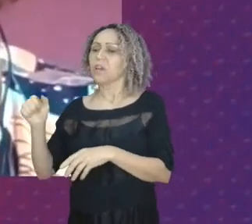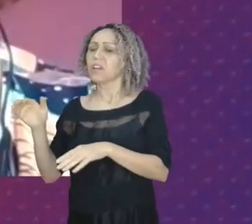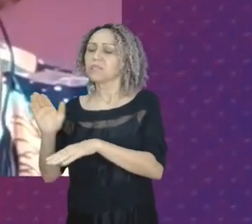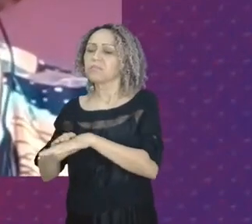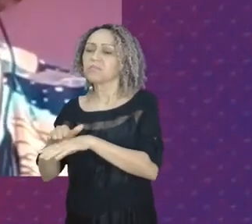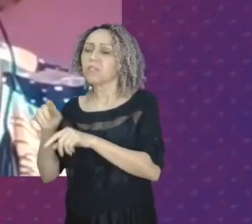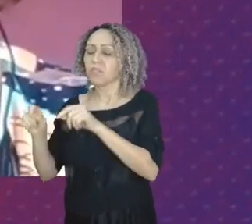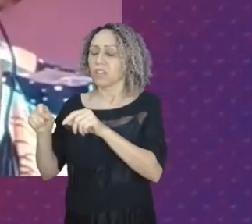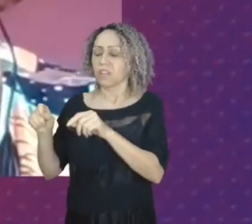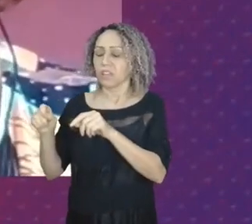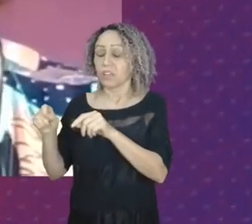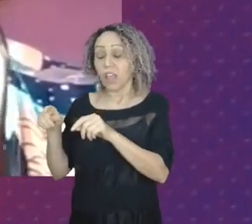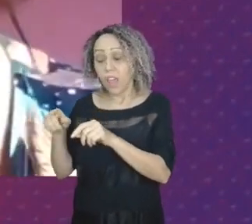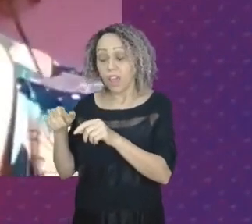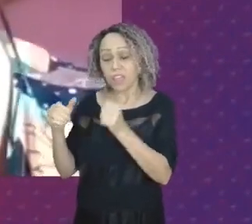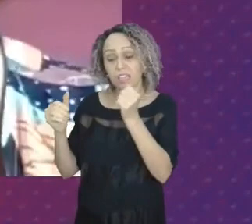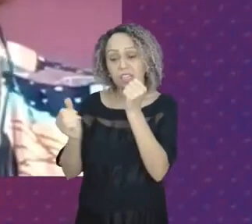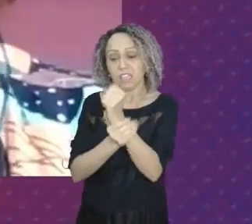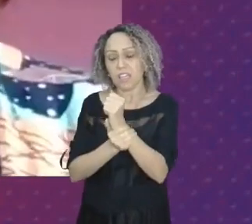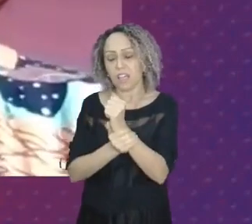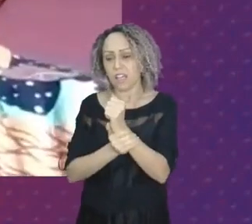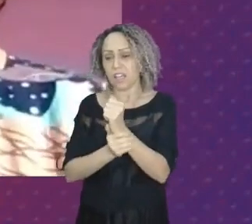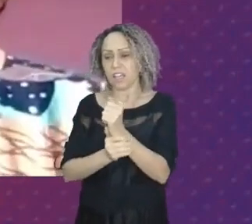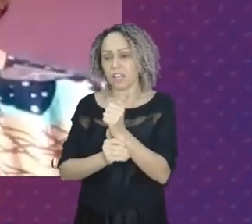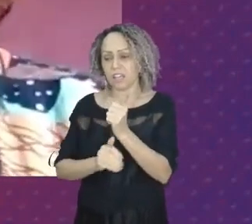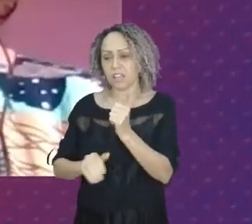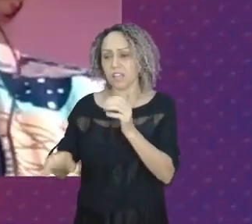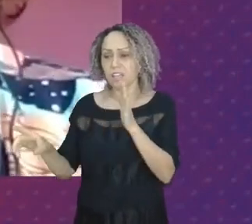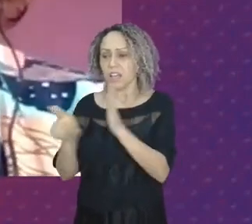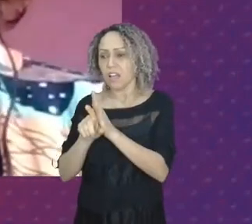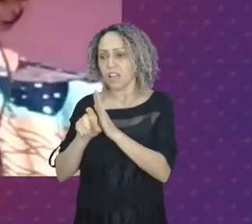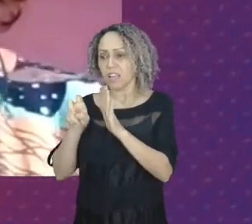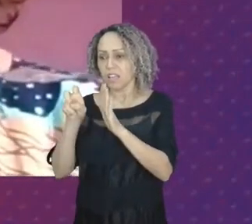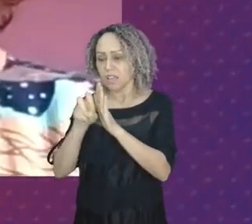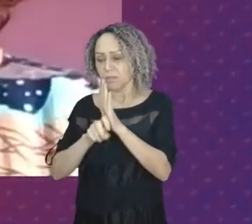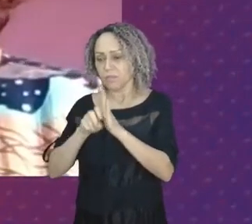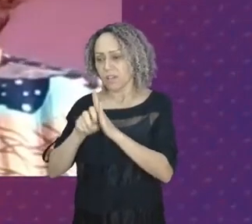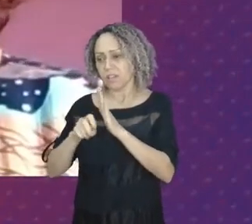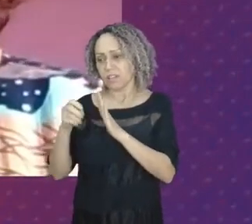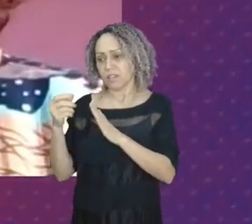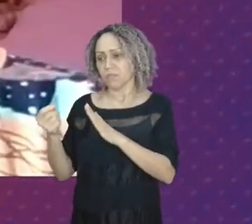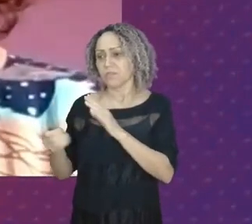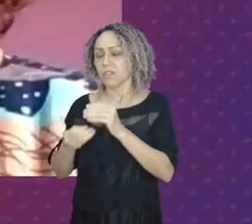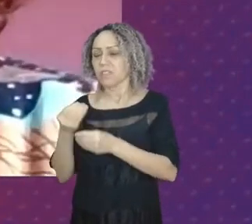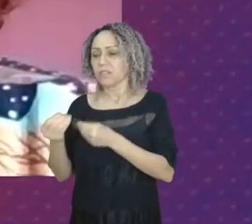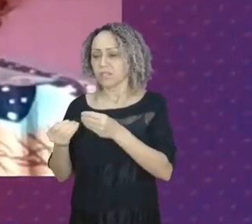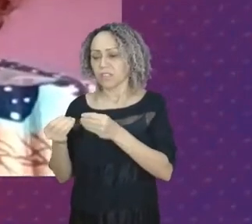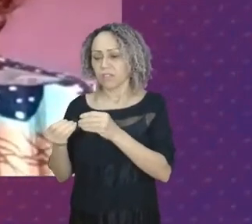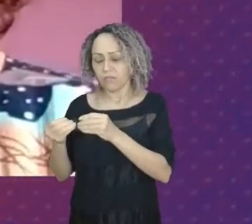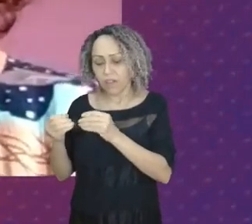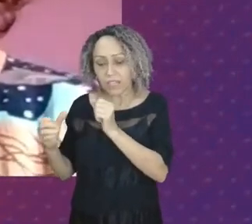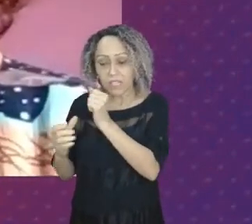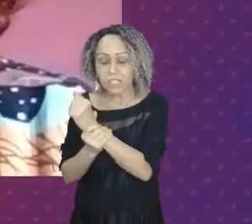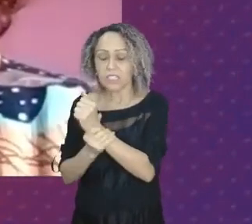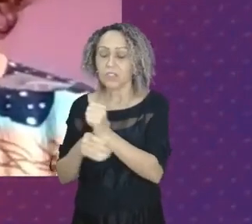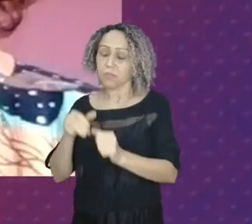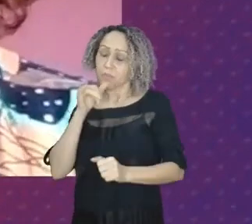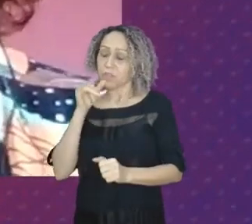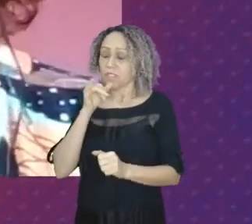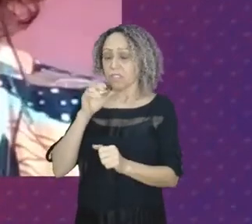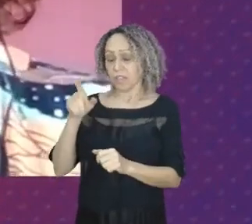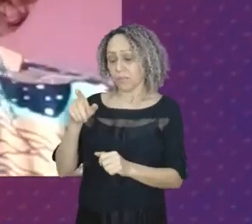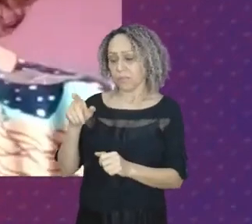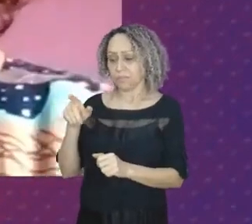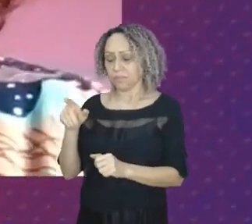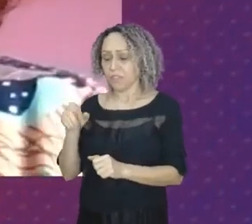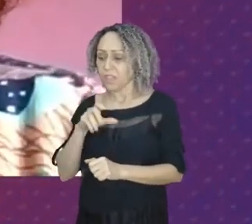essa noção que vai orientar aí se por exemplo, uma agressão física vai ingressar